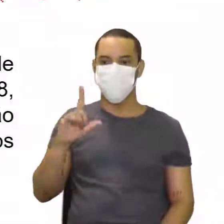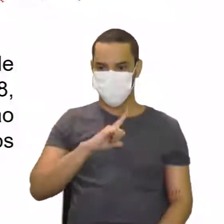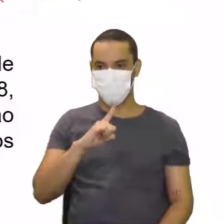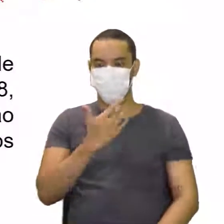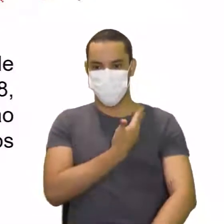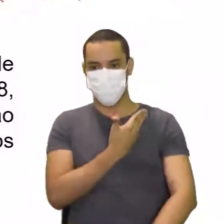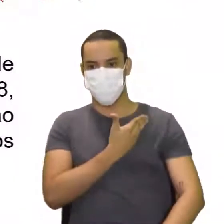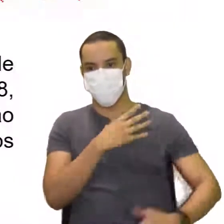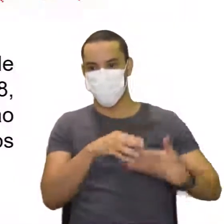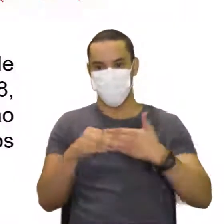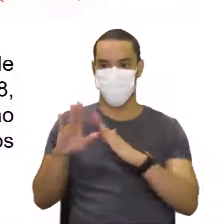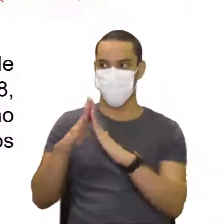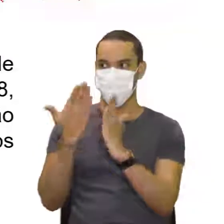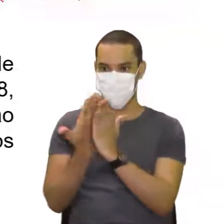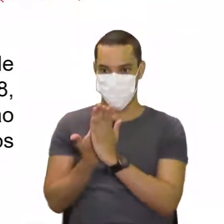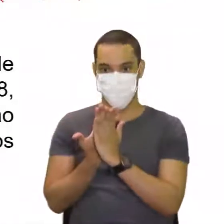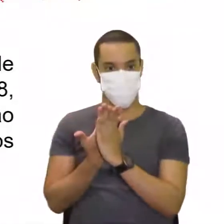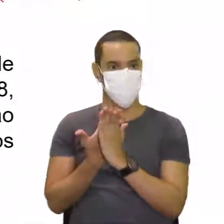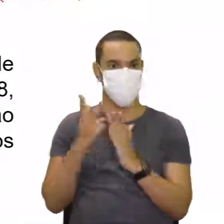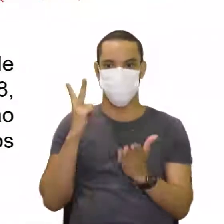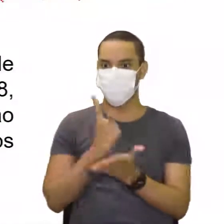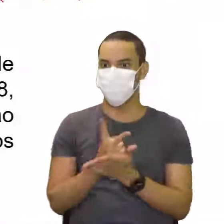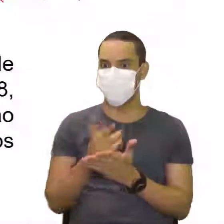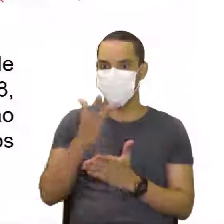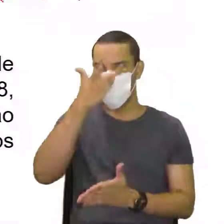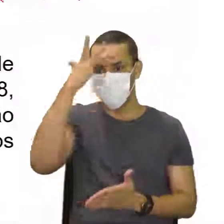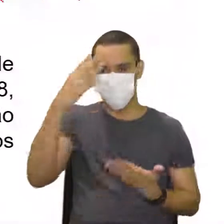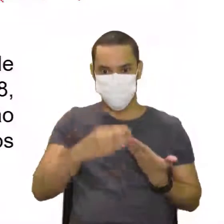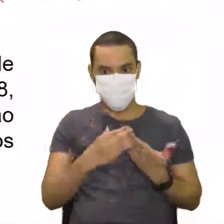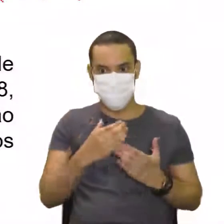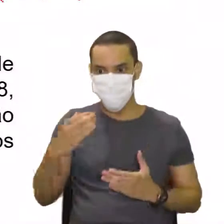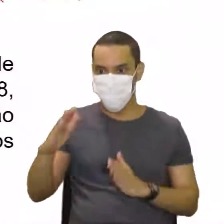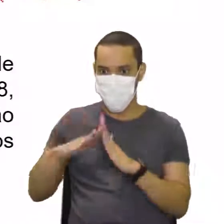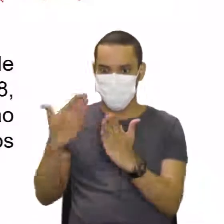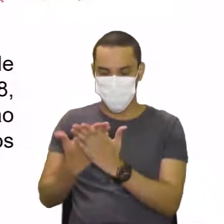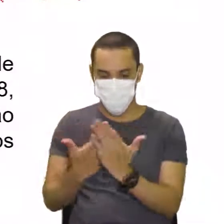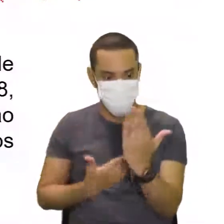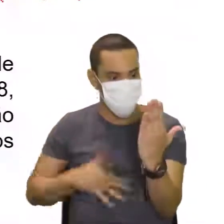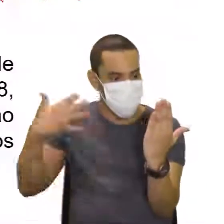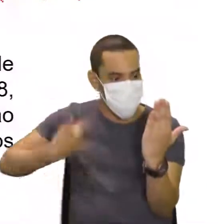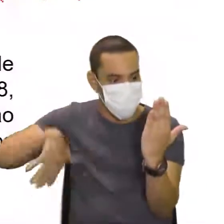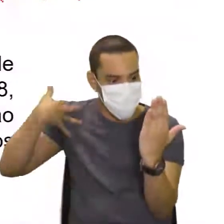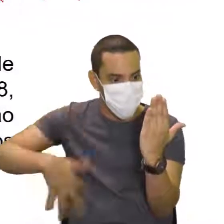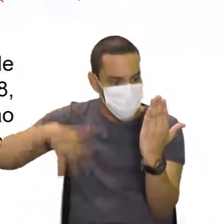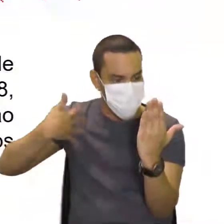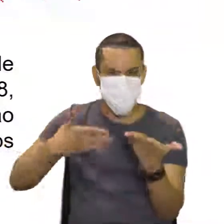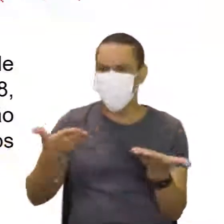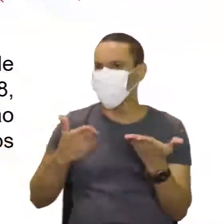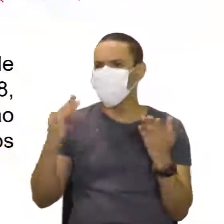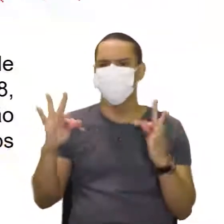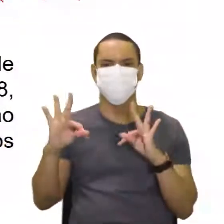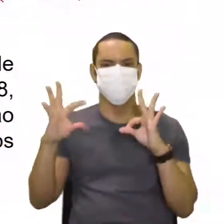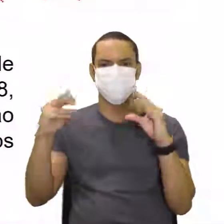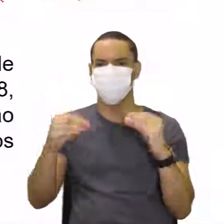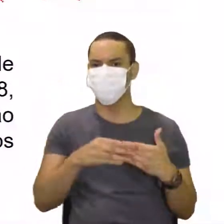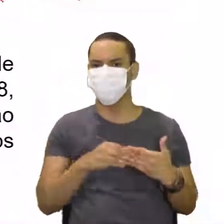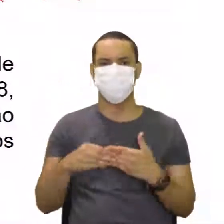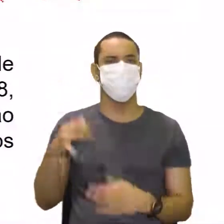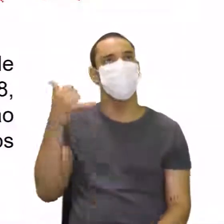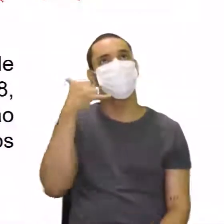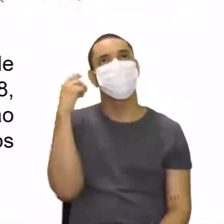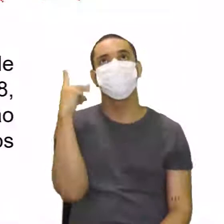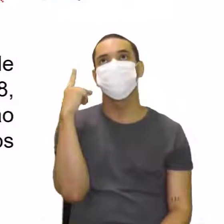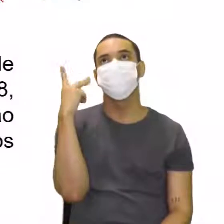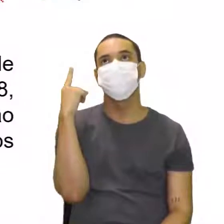que levavam na escola. Era o maior evento quando alguém levava um telefone para a escola, pessoal, acredite. Né? Hoje em dia é tão comum, para a gente era